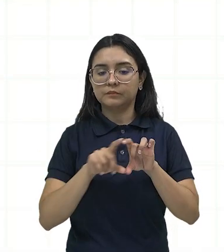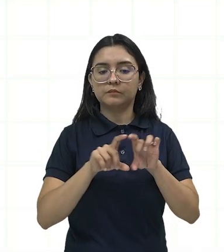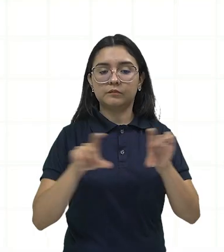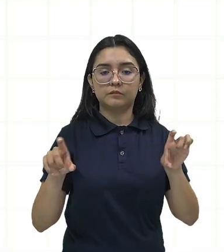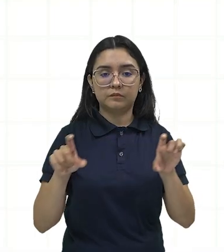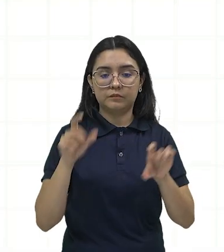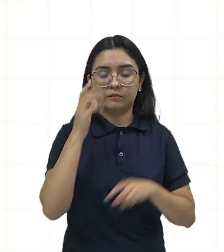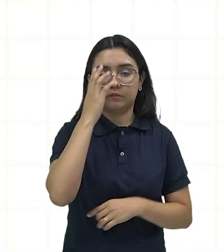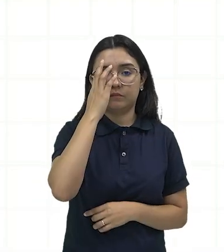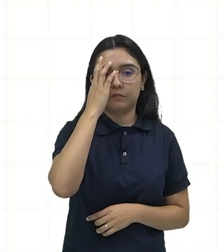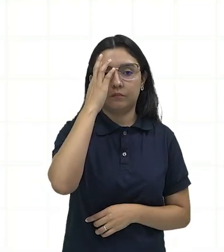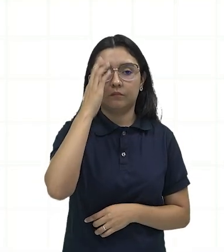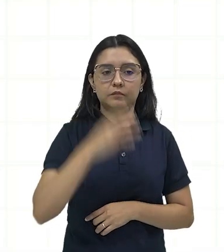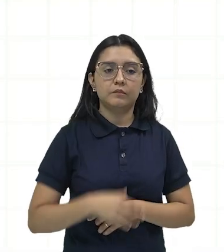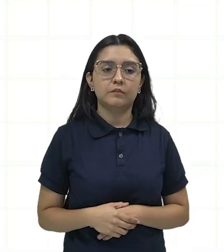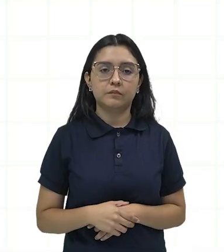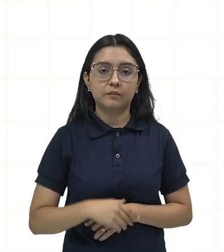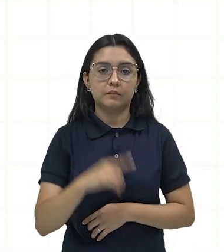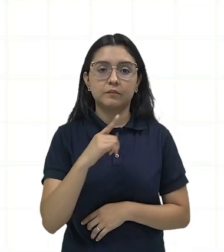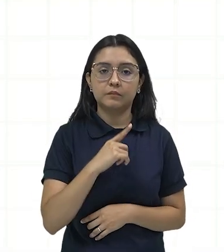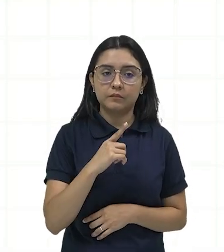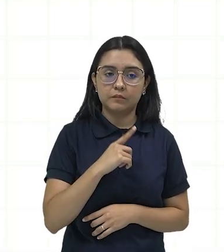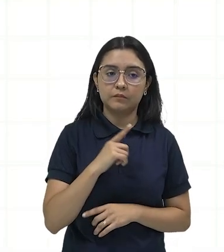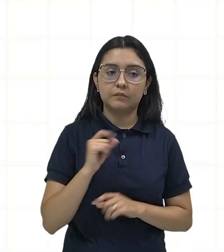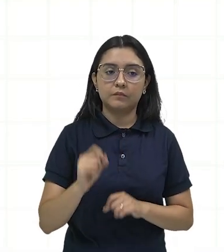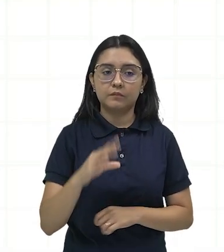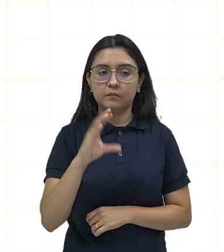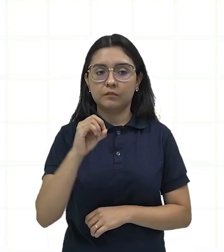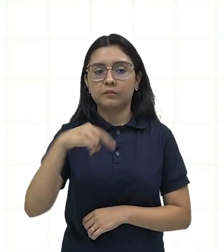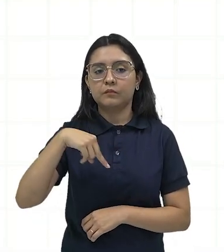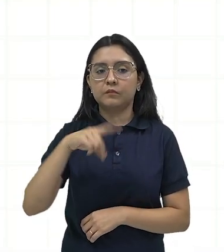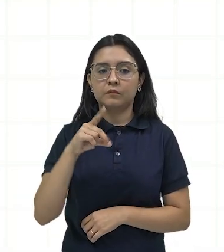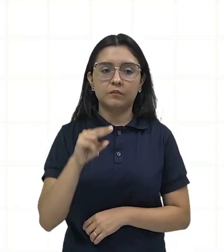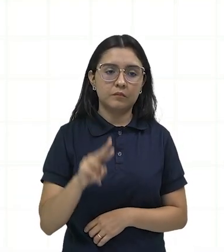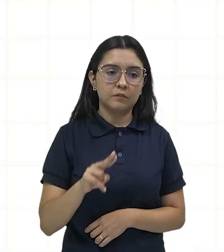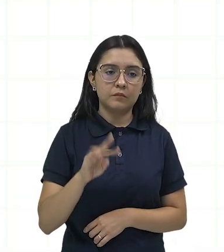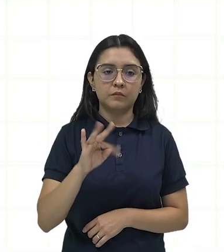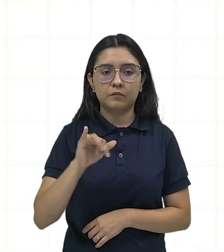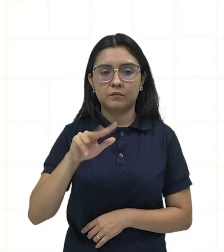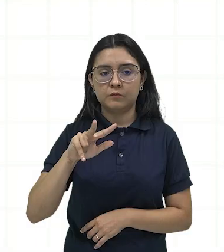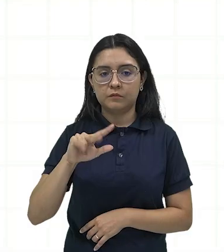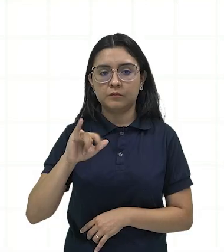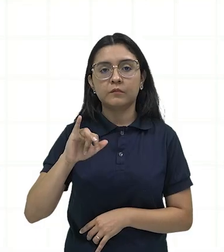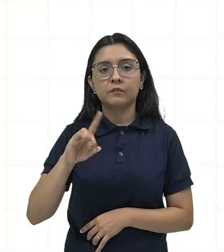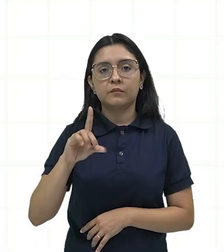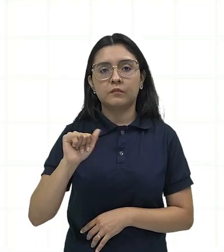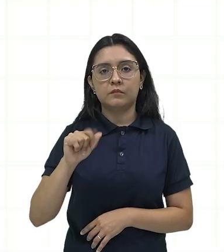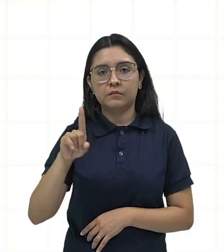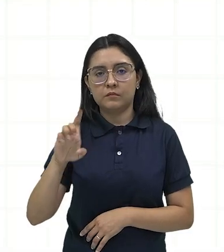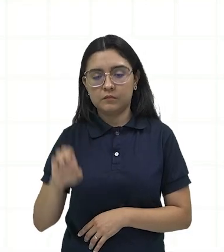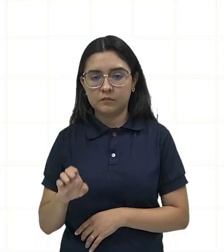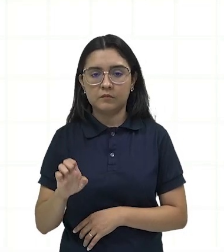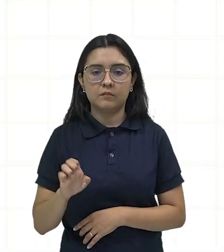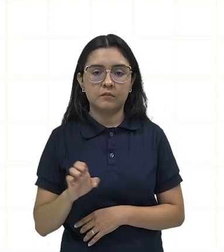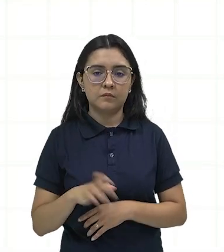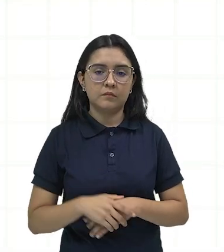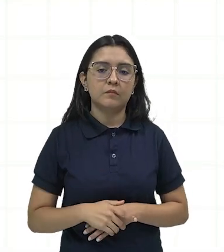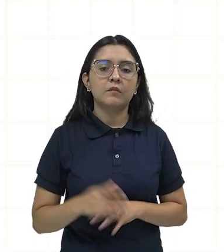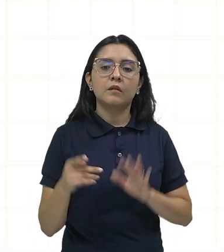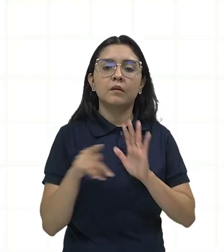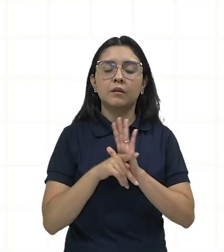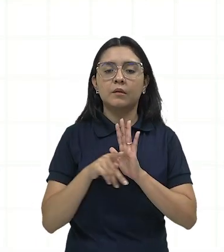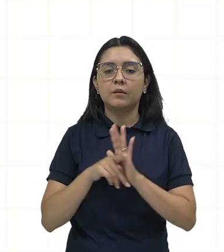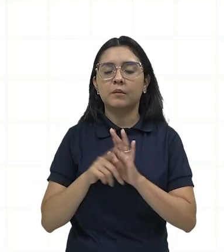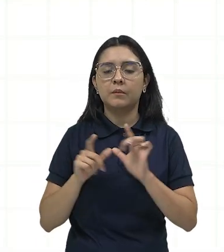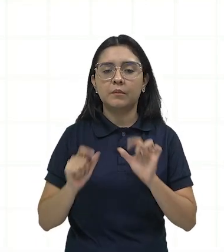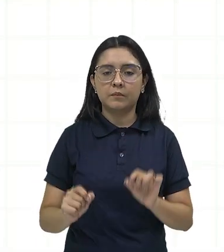a condutividade e a resistividade como sendo grandezas proporcionais,